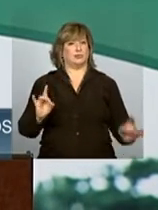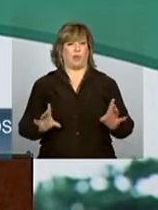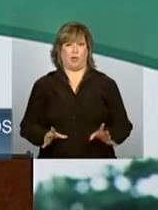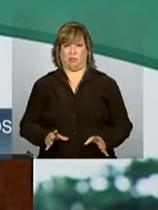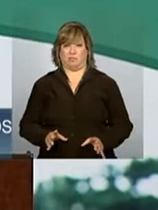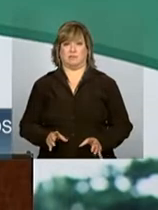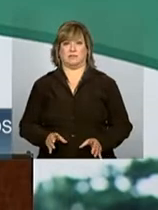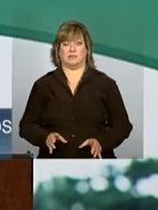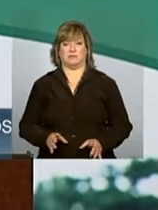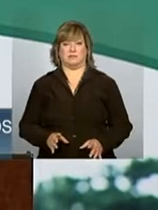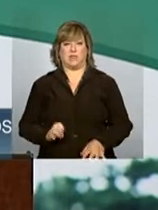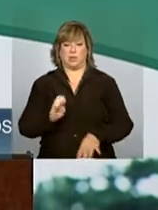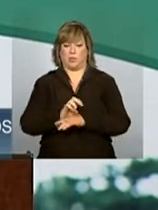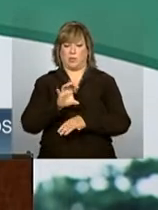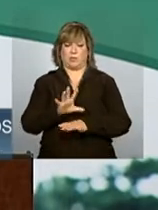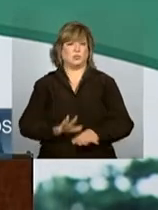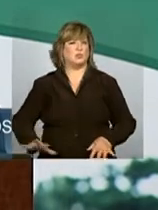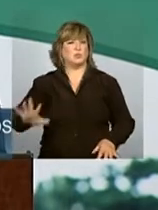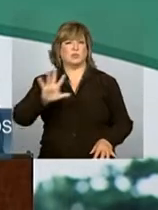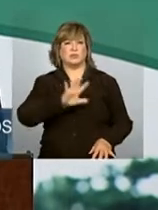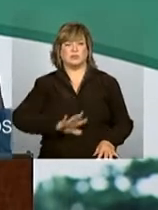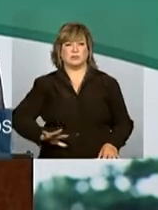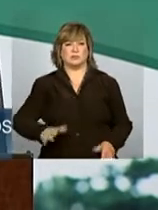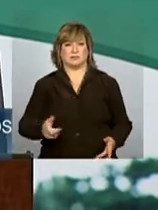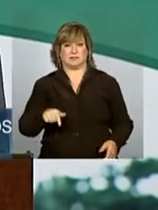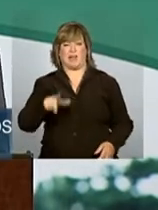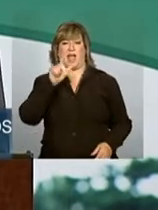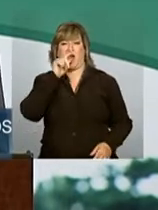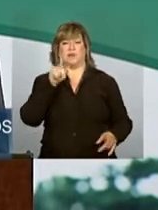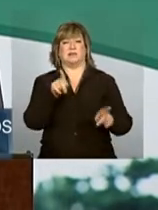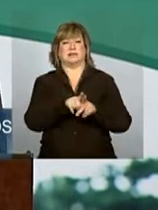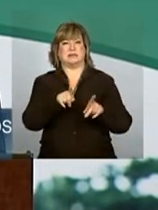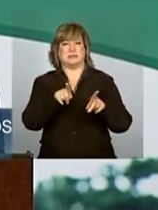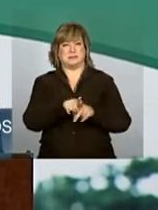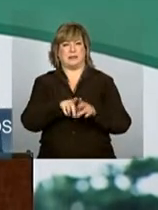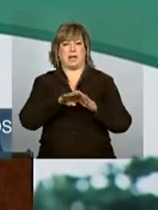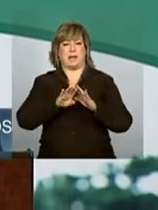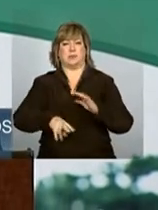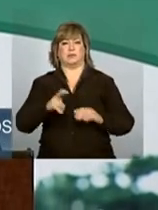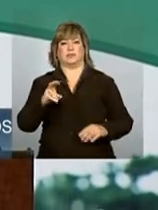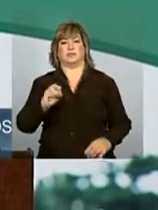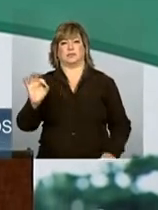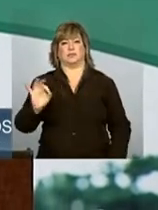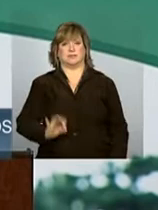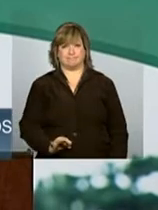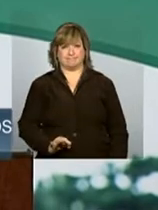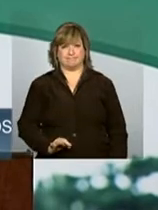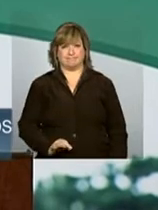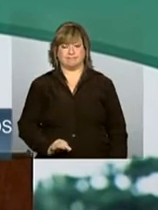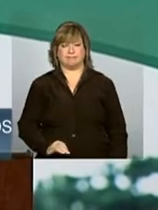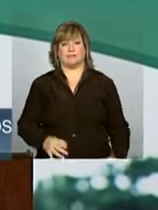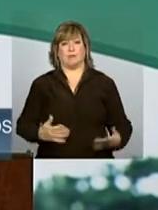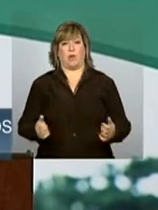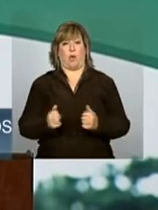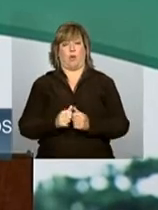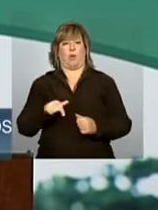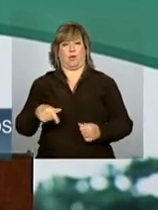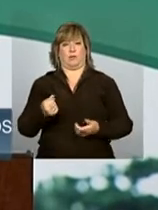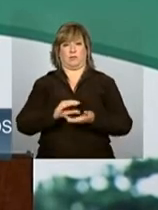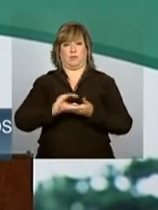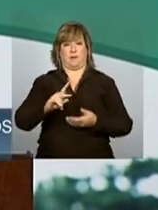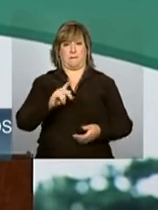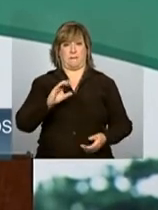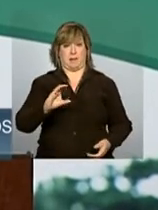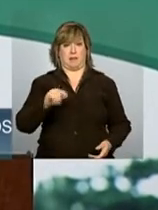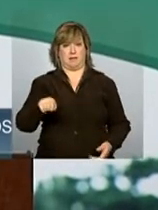2% de esgoto no estado inteiro. E água também abaixo de 50%. Com esses os investimentos do PAC